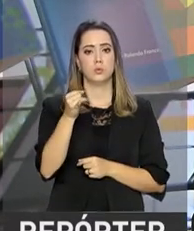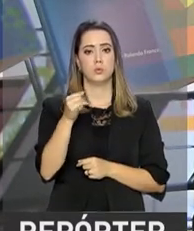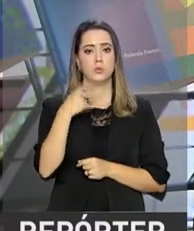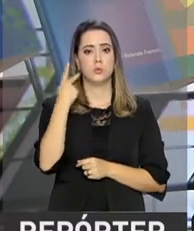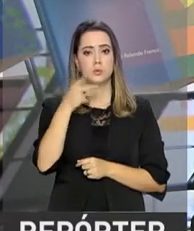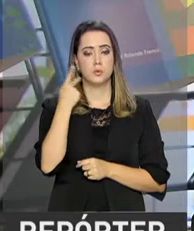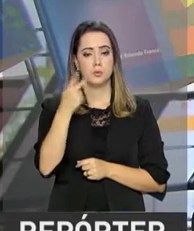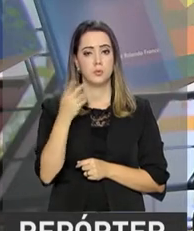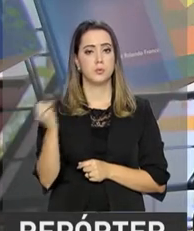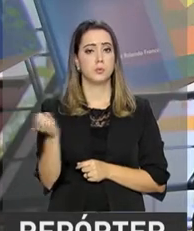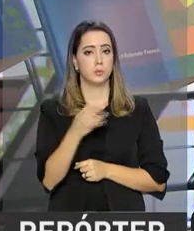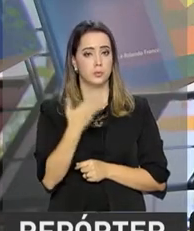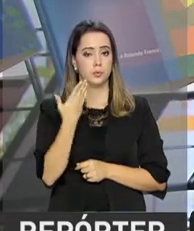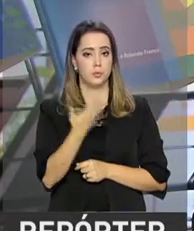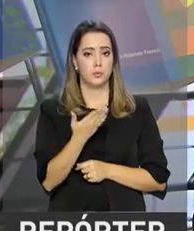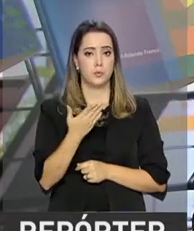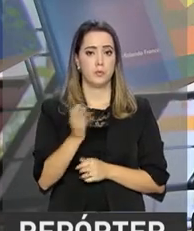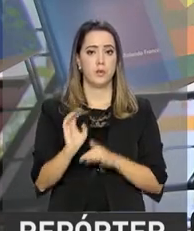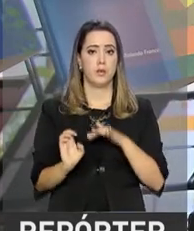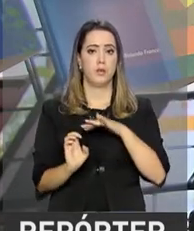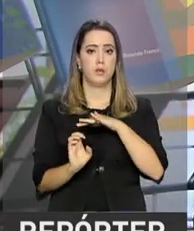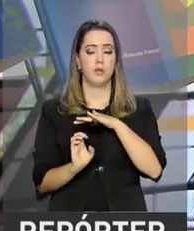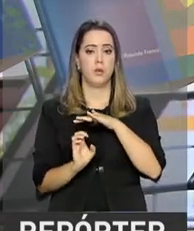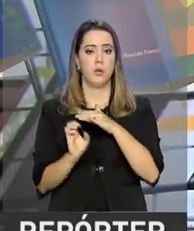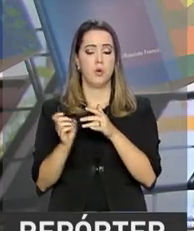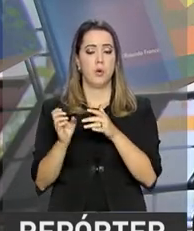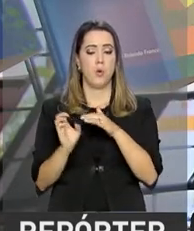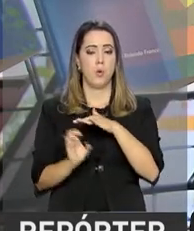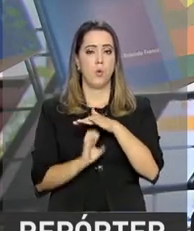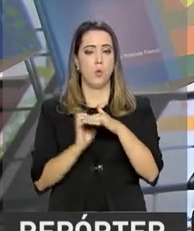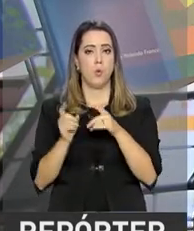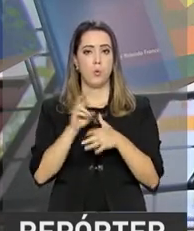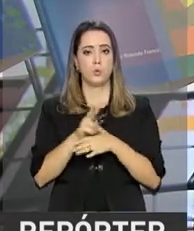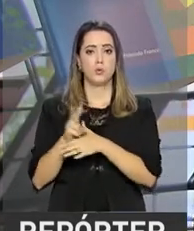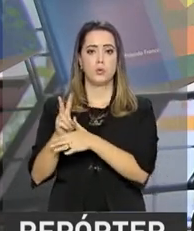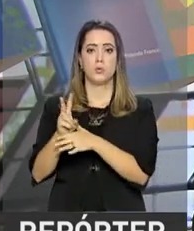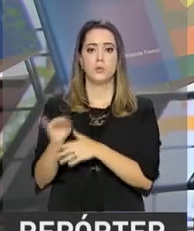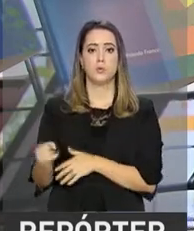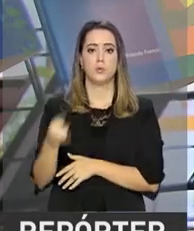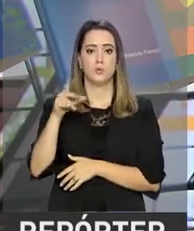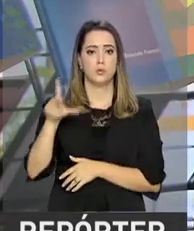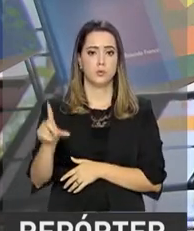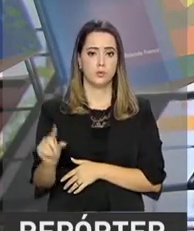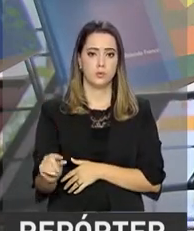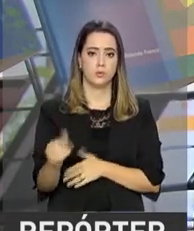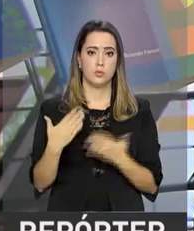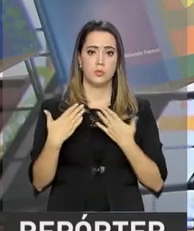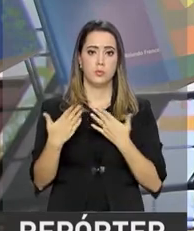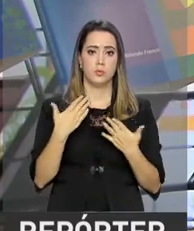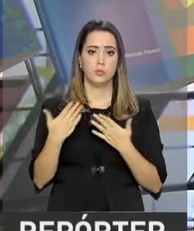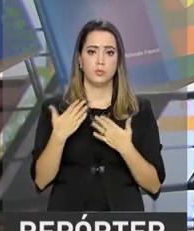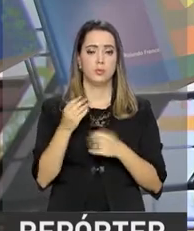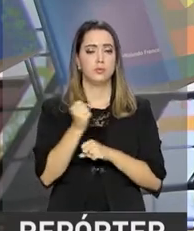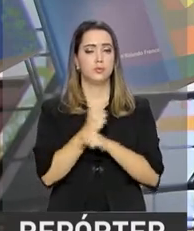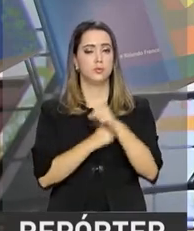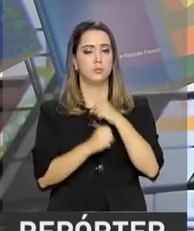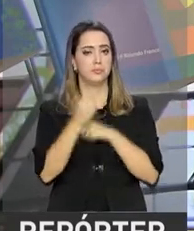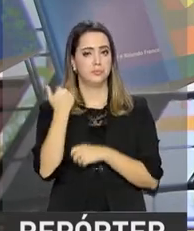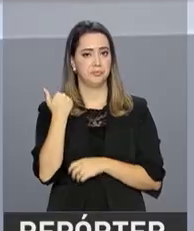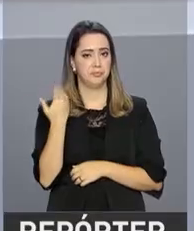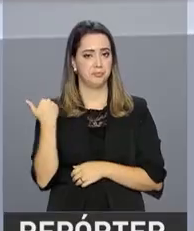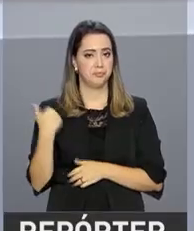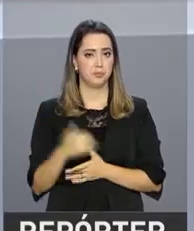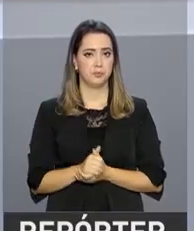política metade então os empréstimos daqui para frente vão ser um pouco os juros um pouco menores do que vinham sendo praticados até